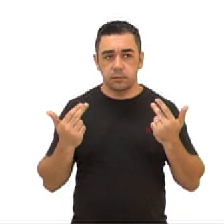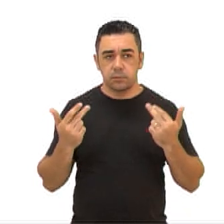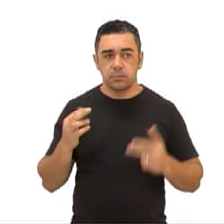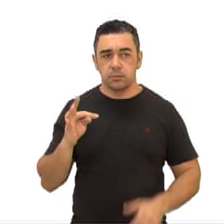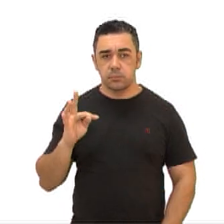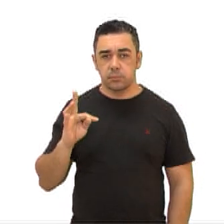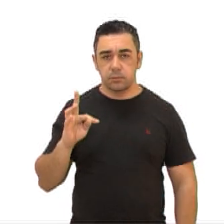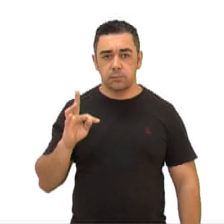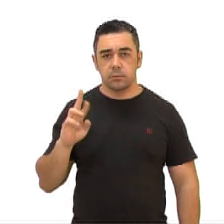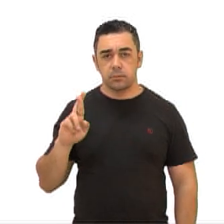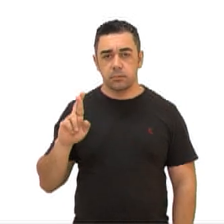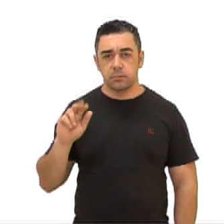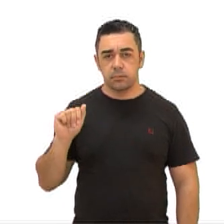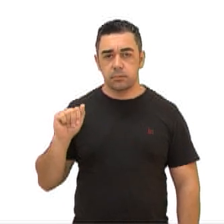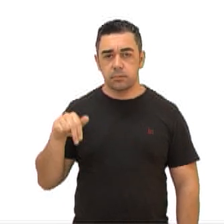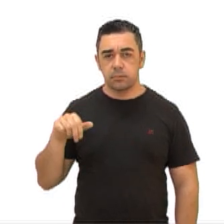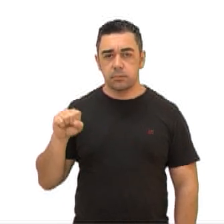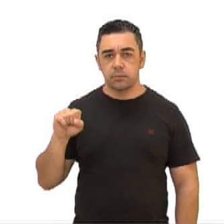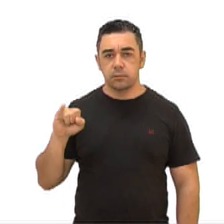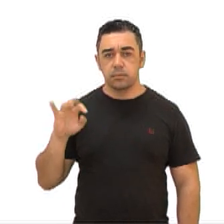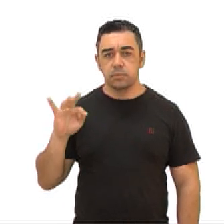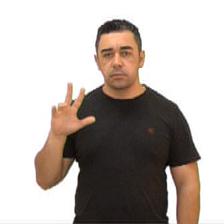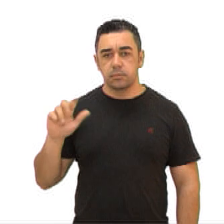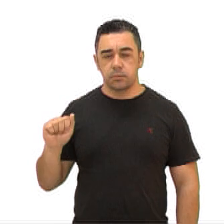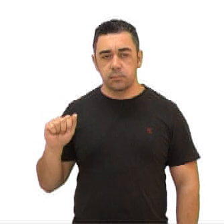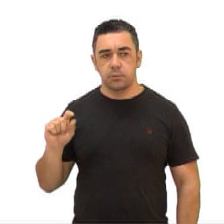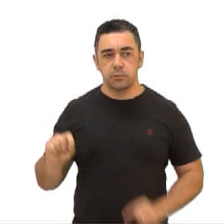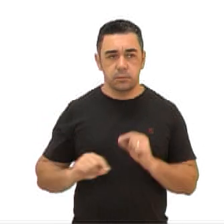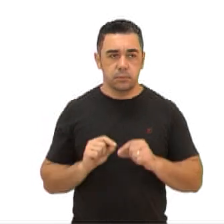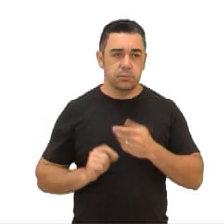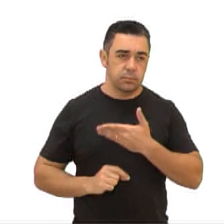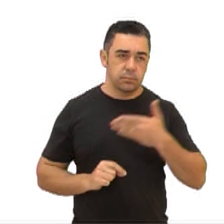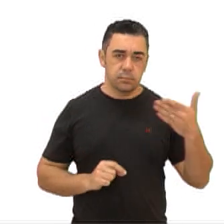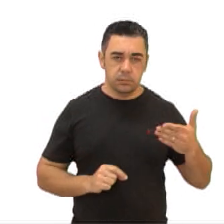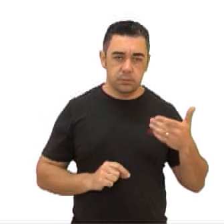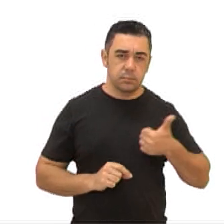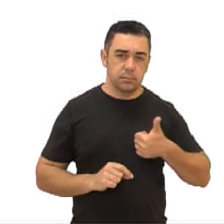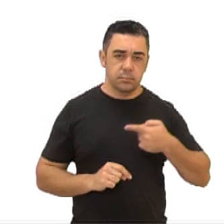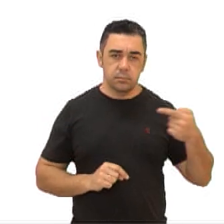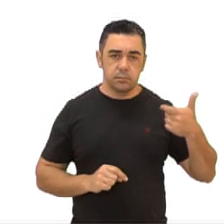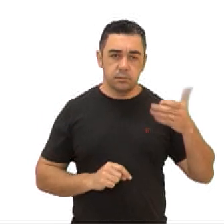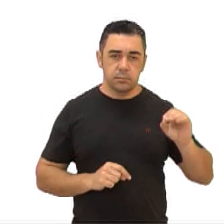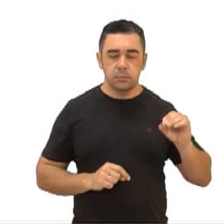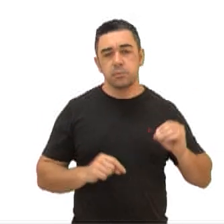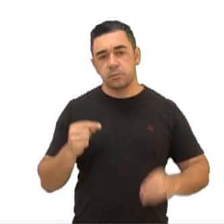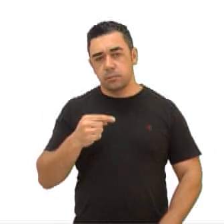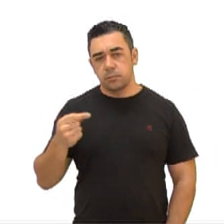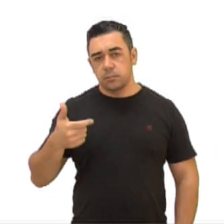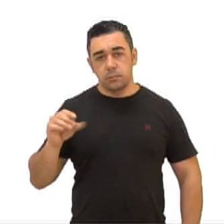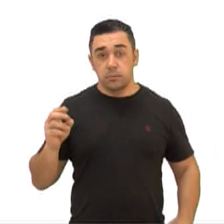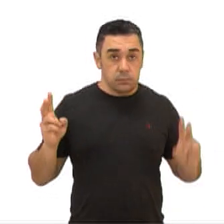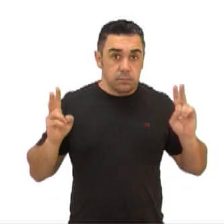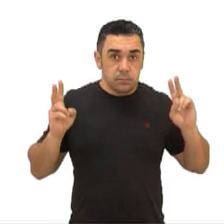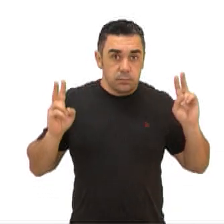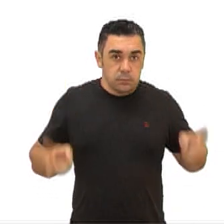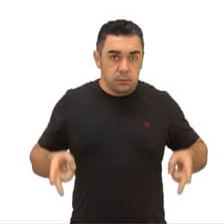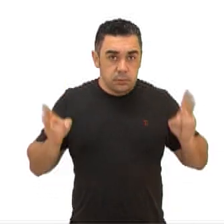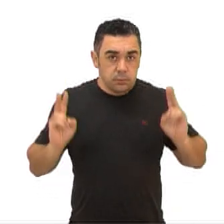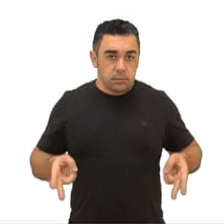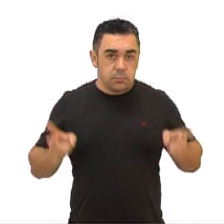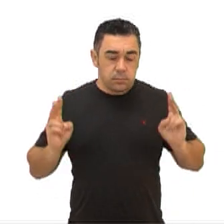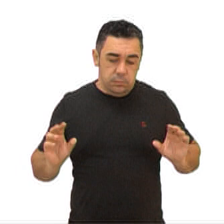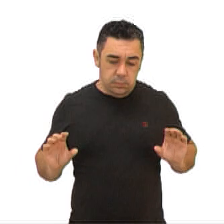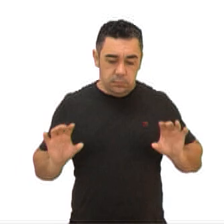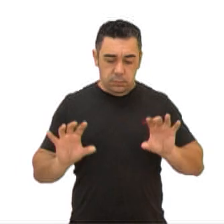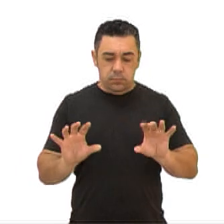propriedade transitiva, que é uma delas, onde nós temos, de um lado da igualdade, o mesmo valor